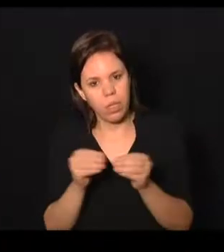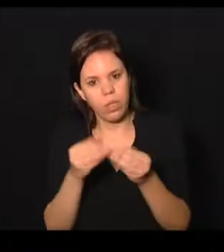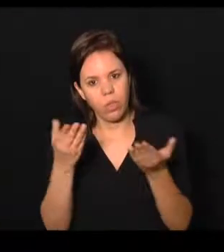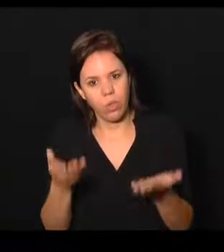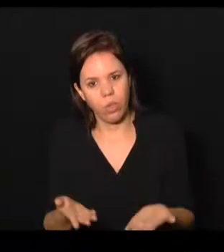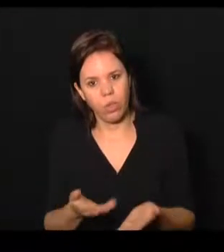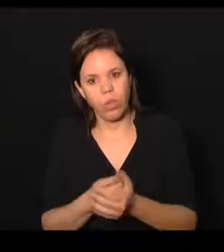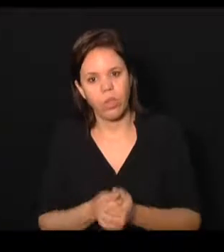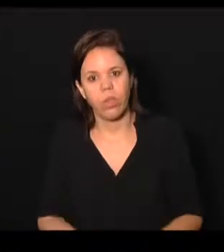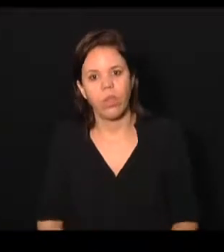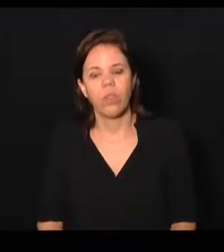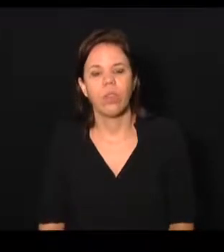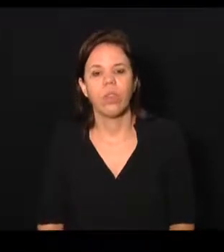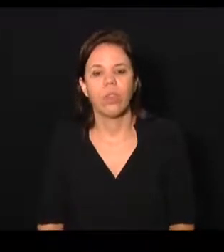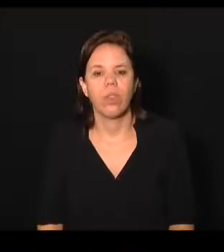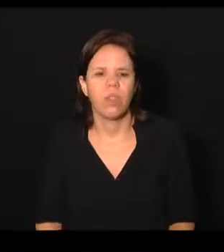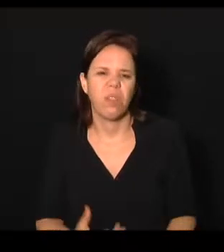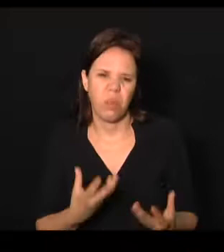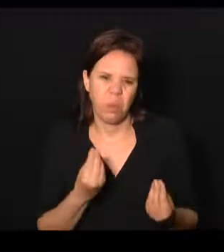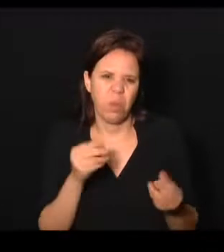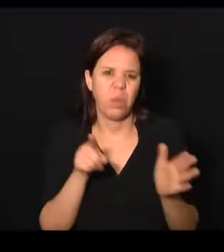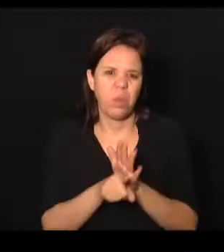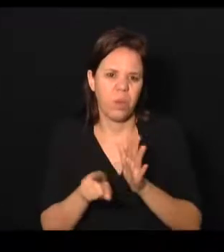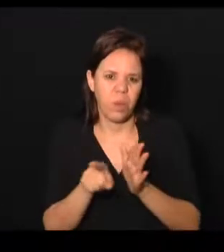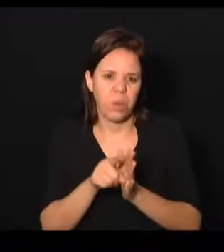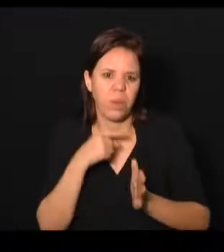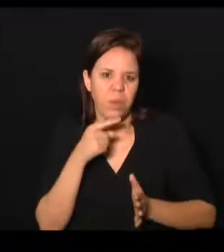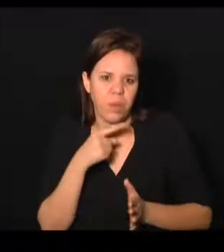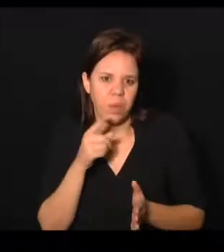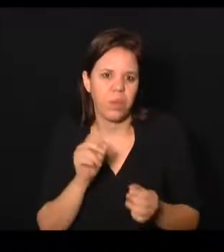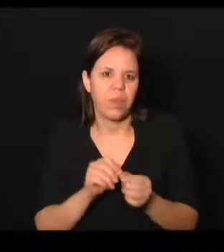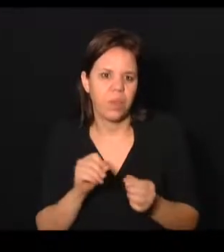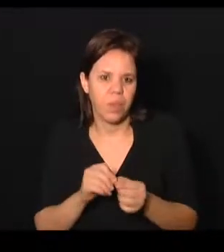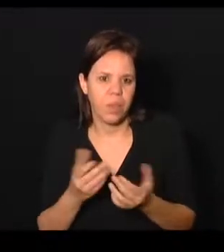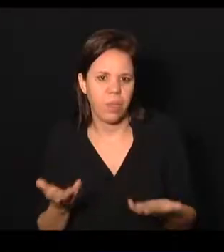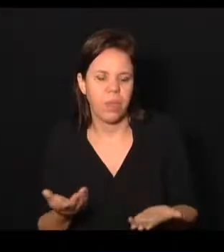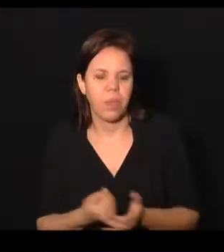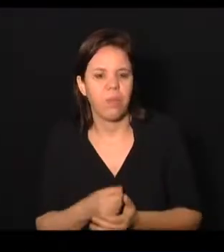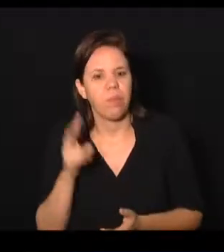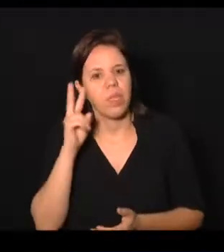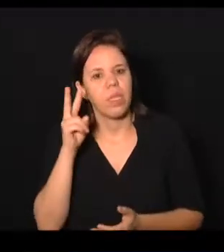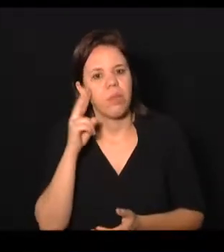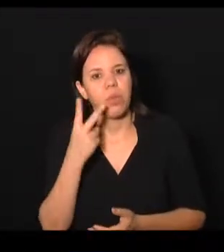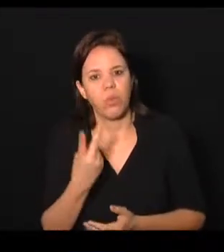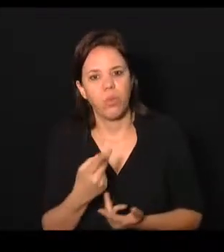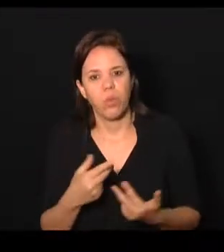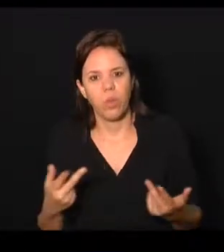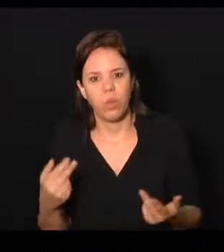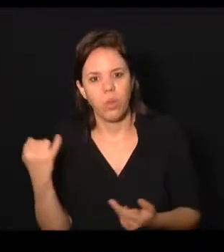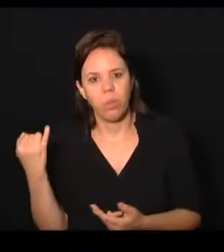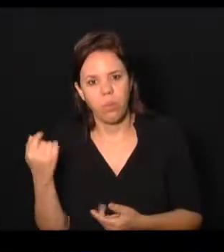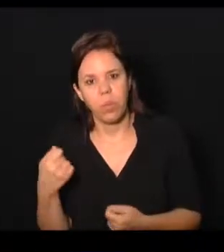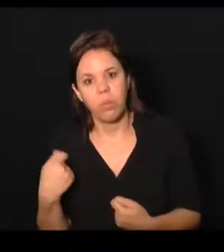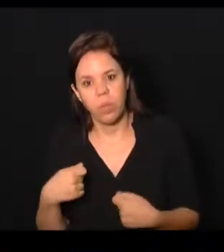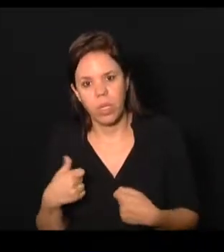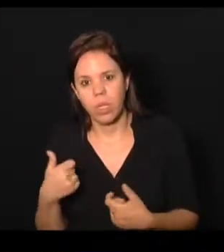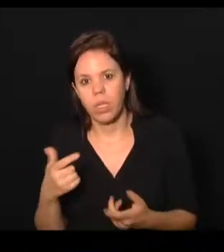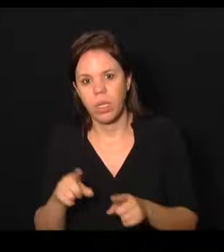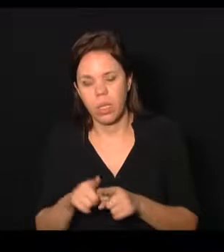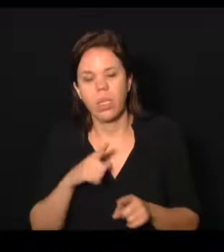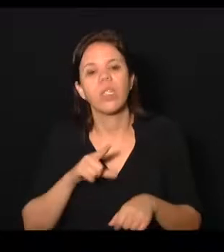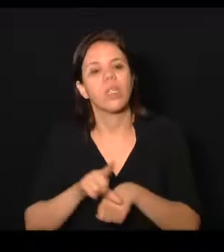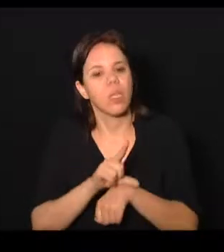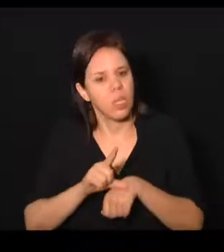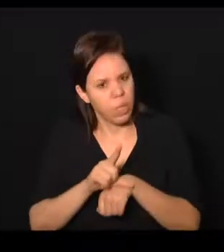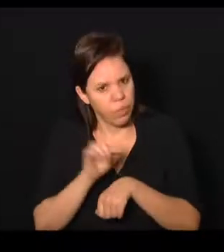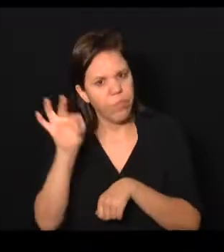Gerson, e são muitas questões que envolvem, né? Agora, a gente precisa lembrar 2 coisas. Primeiro, existe a legislação, que é uma